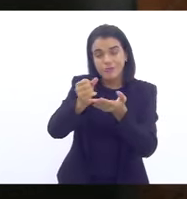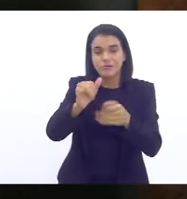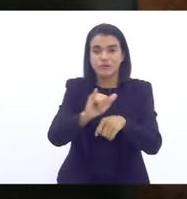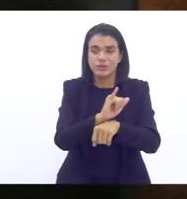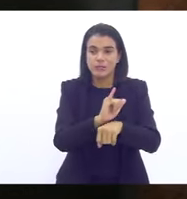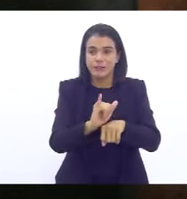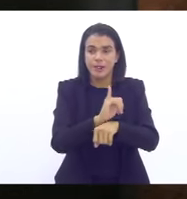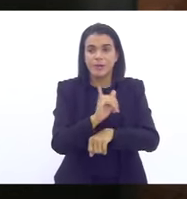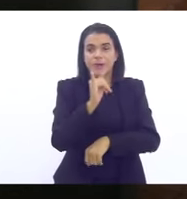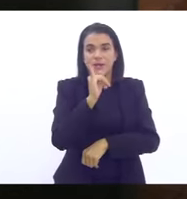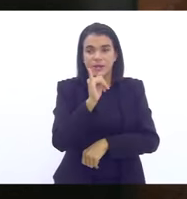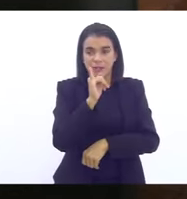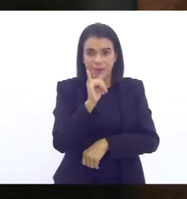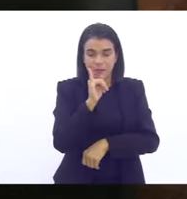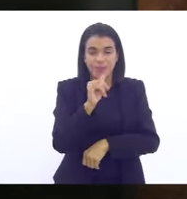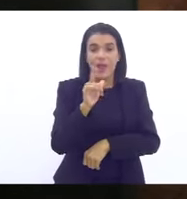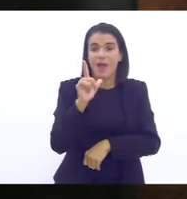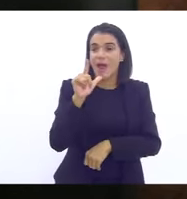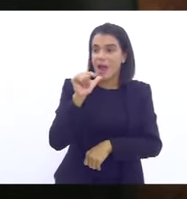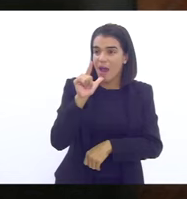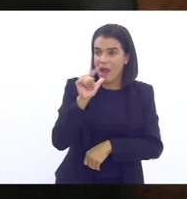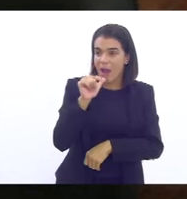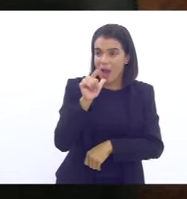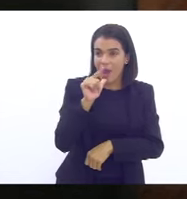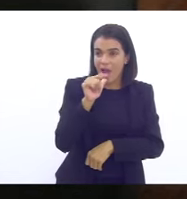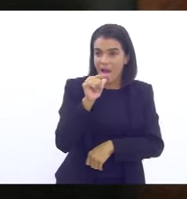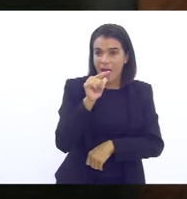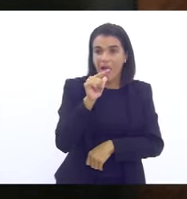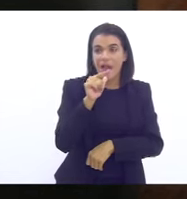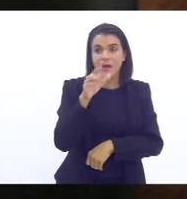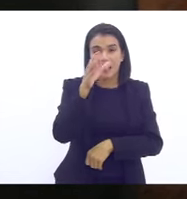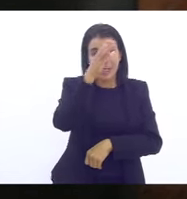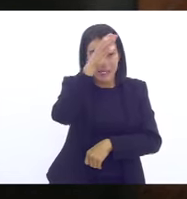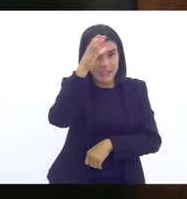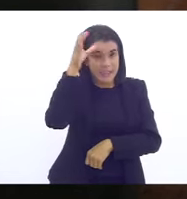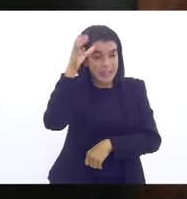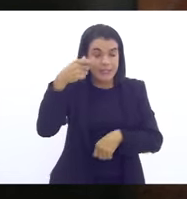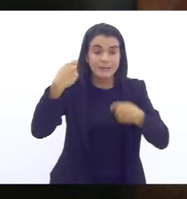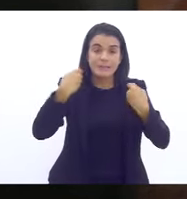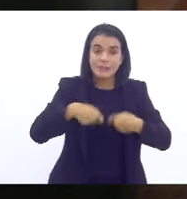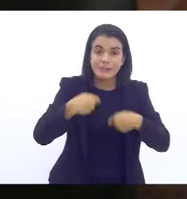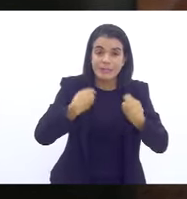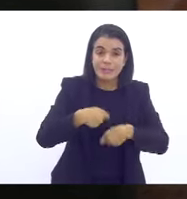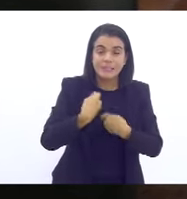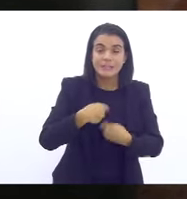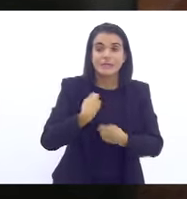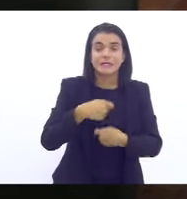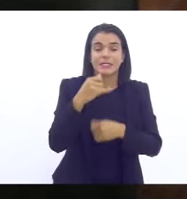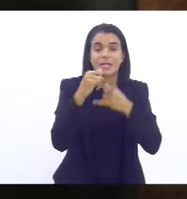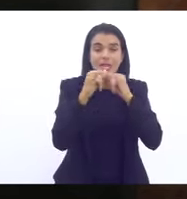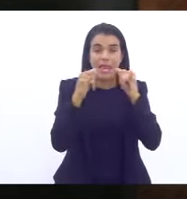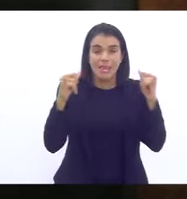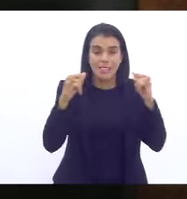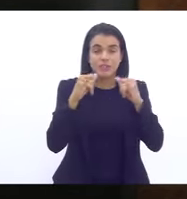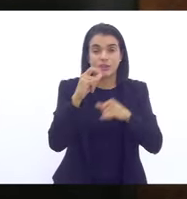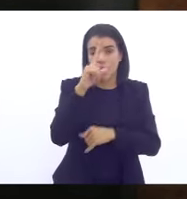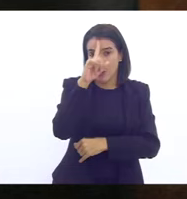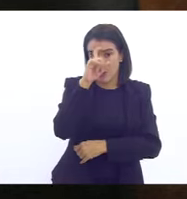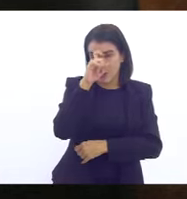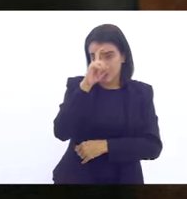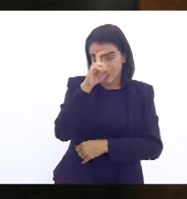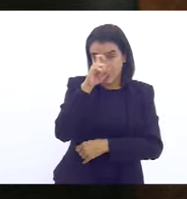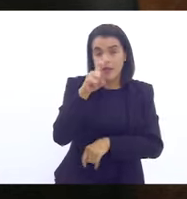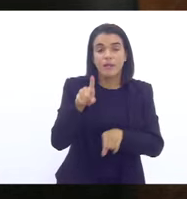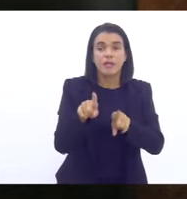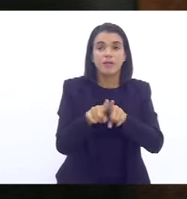estratégicos como, né, água, clientes vitais que dependem de energia, hospitais. E,